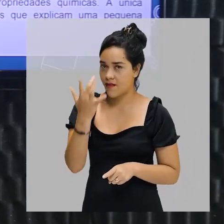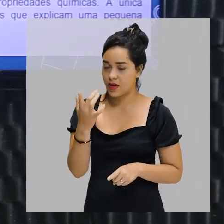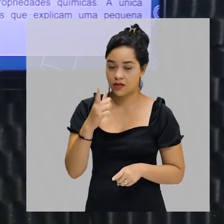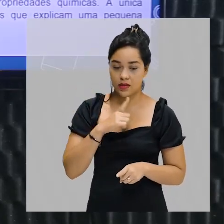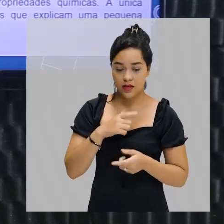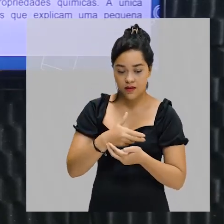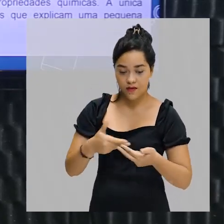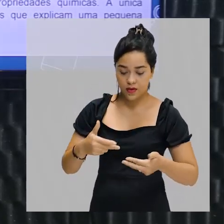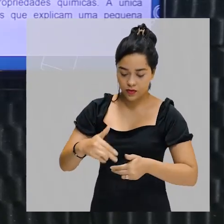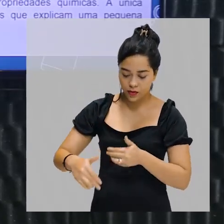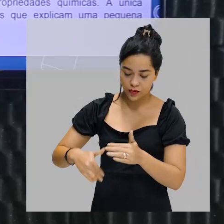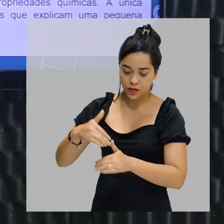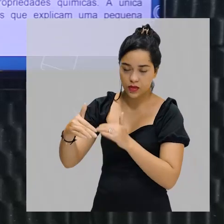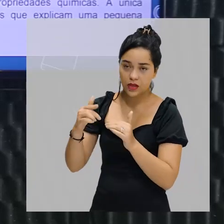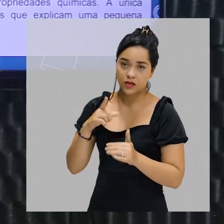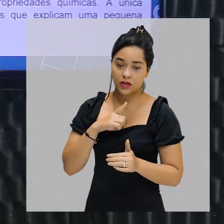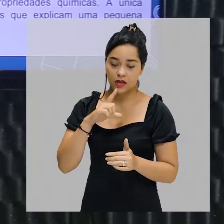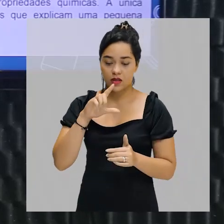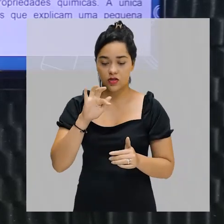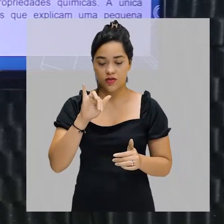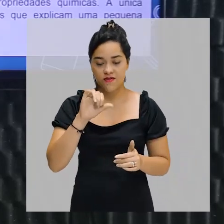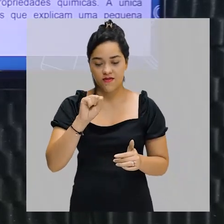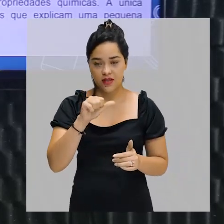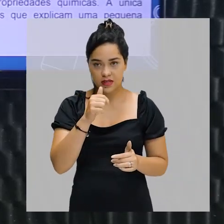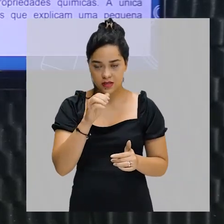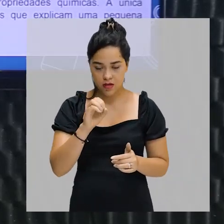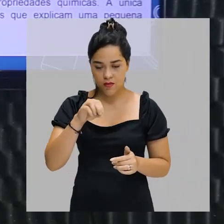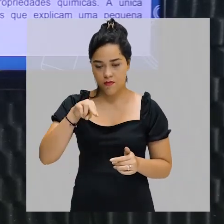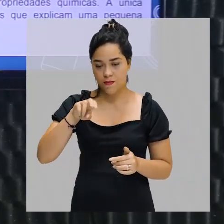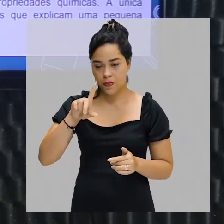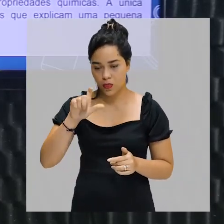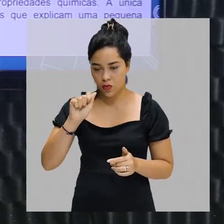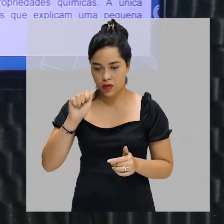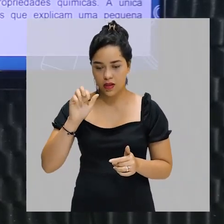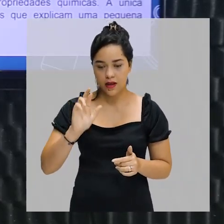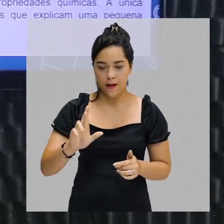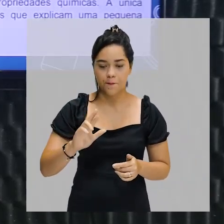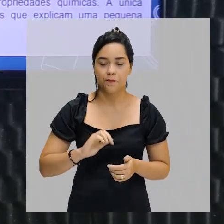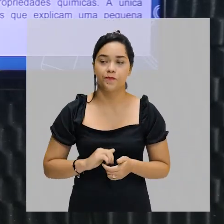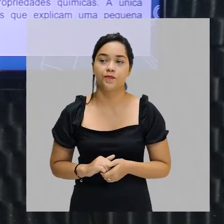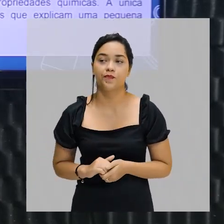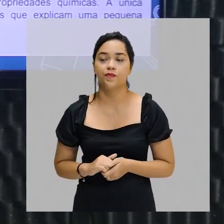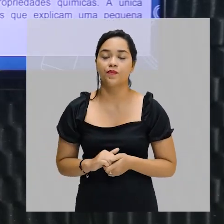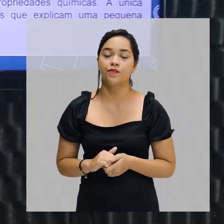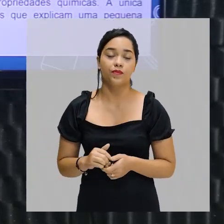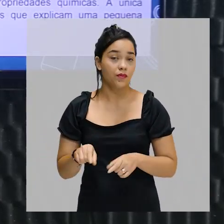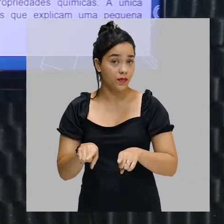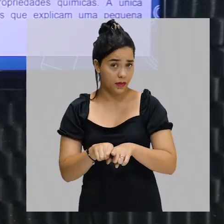os processos de fissão nuclear. Tá ok? Isso,